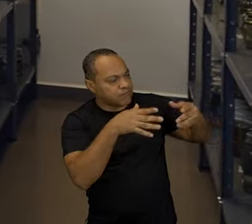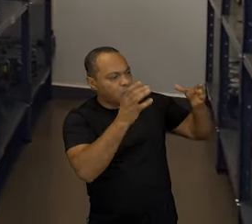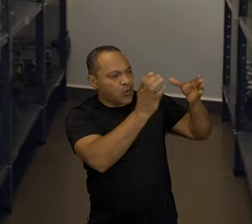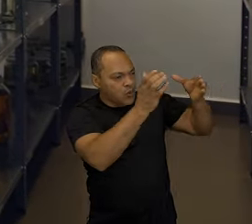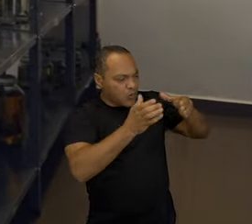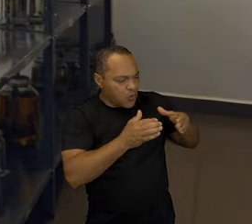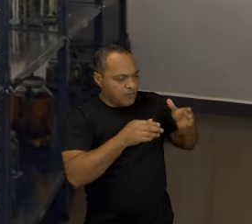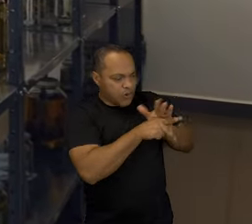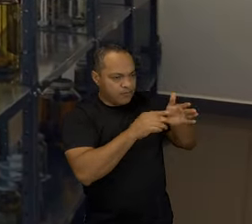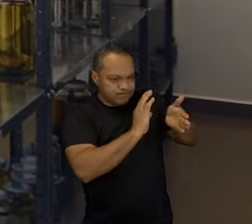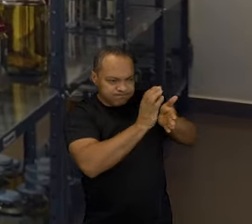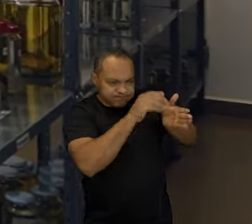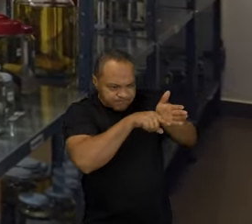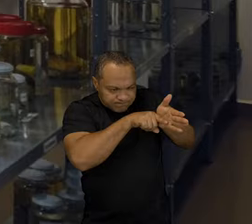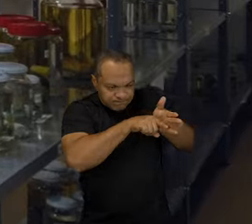coleções científicas.